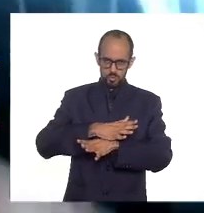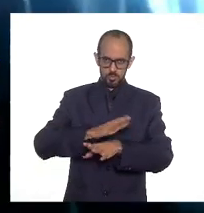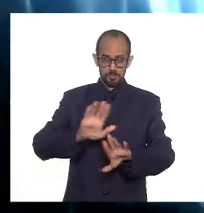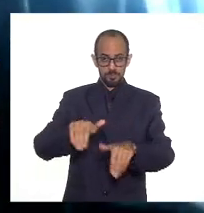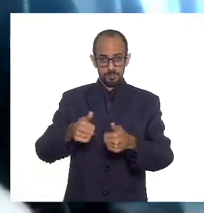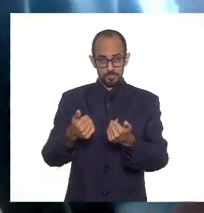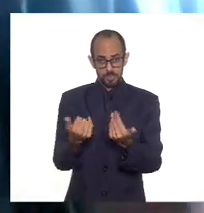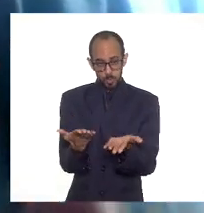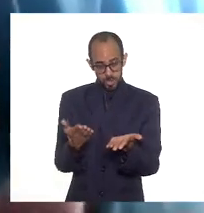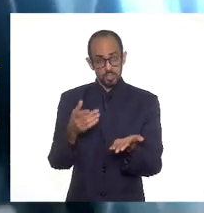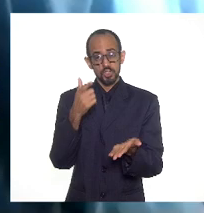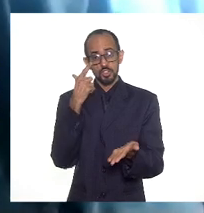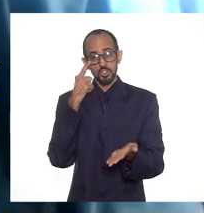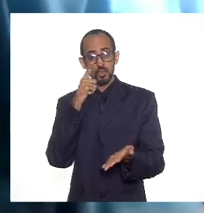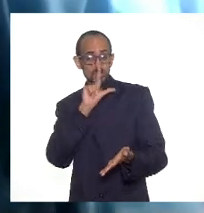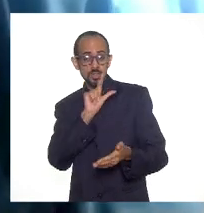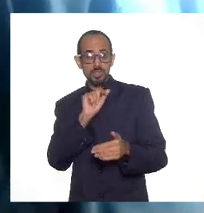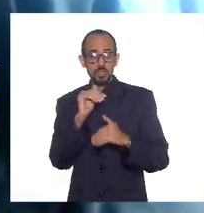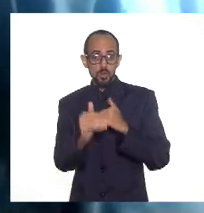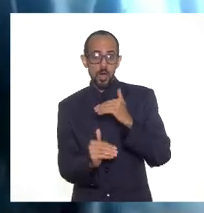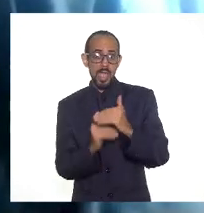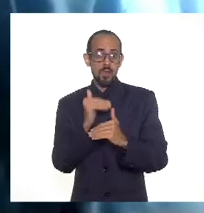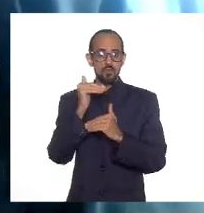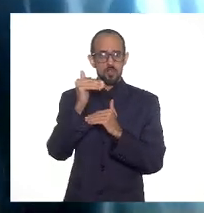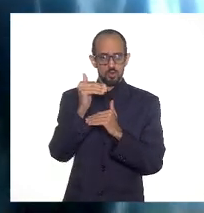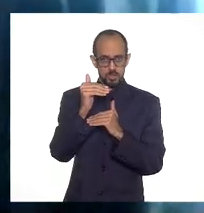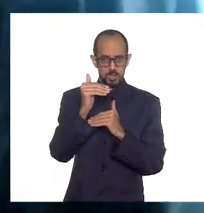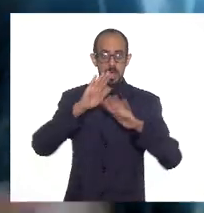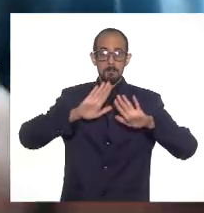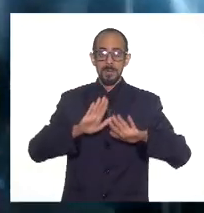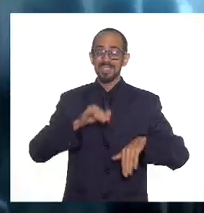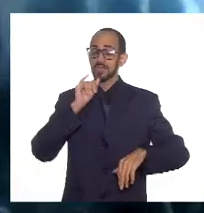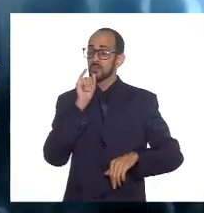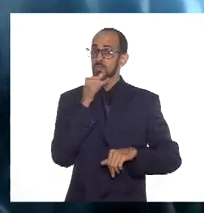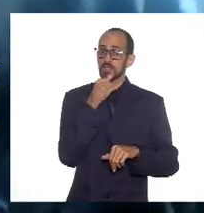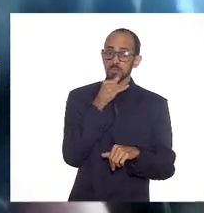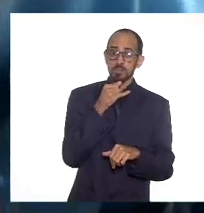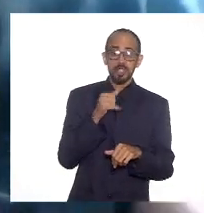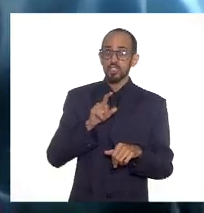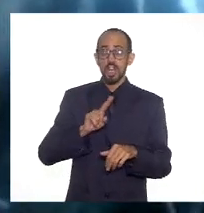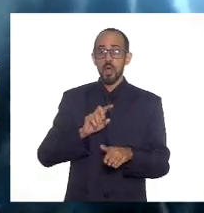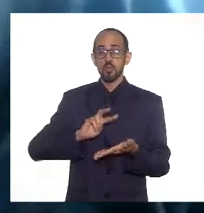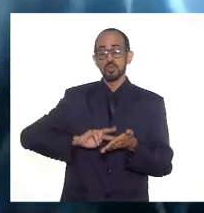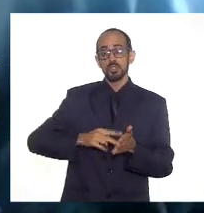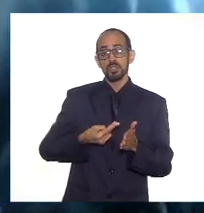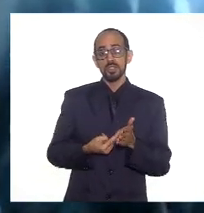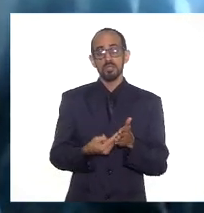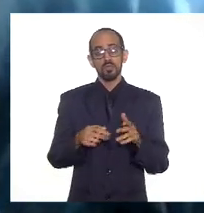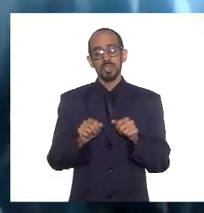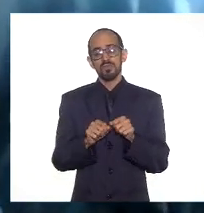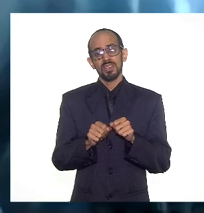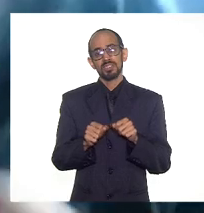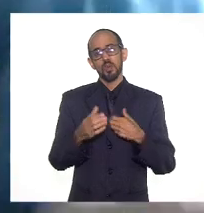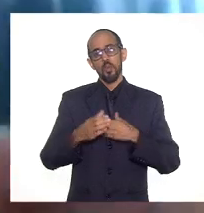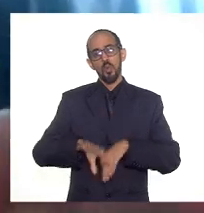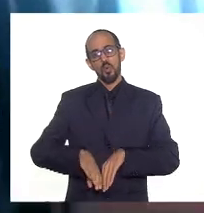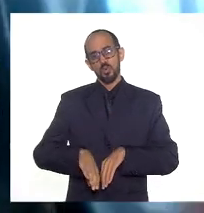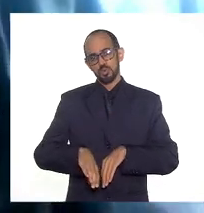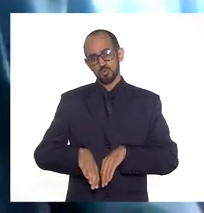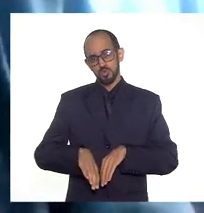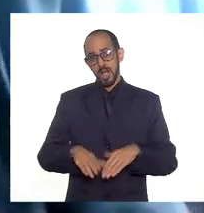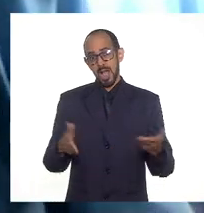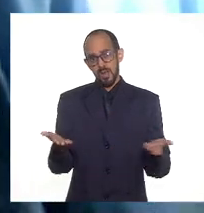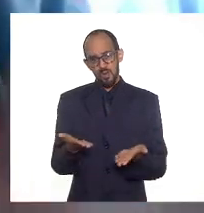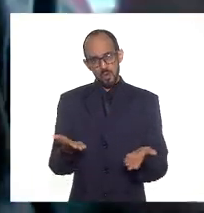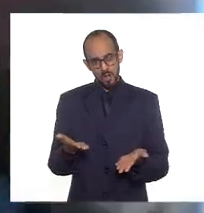demos um passo. É claro que isso, infelizmente, não significa fazer um concurso e contratar, muito